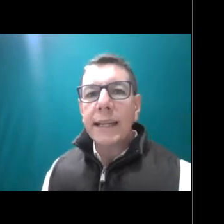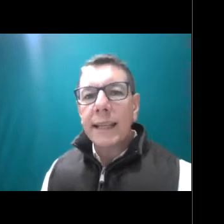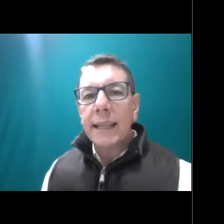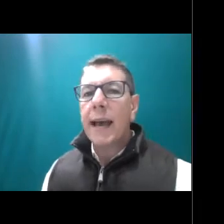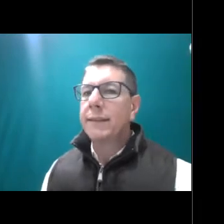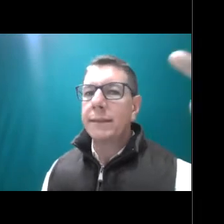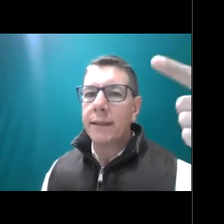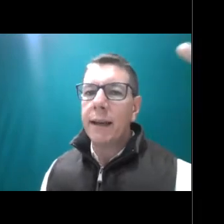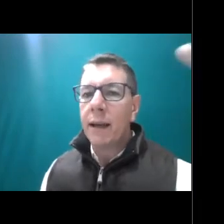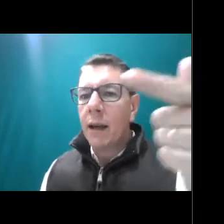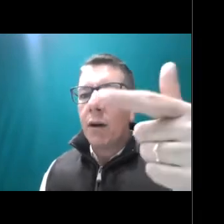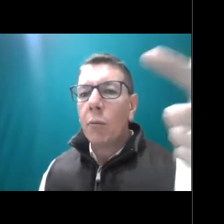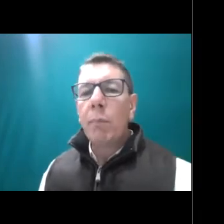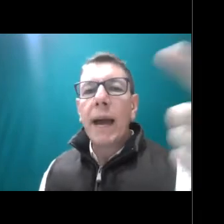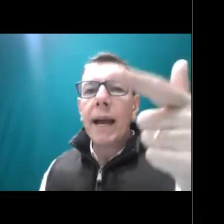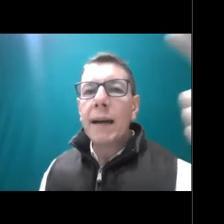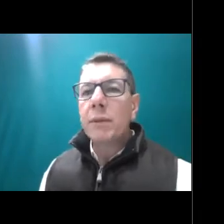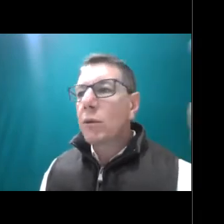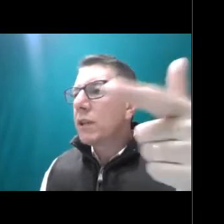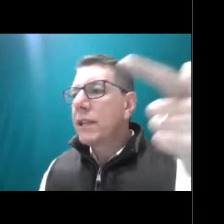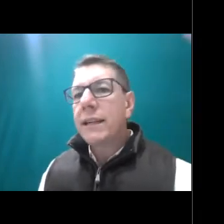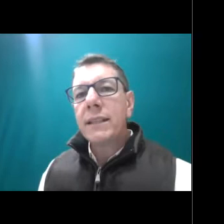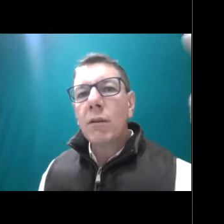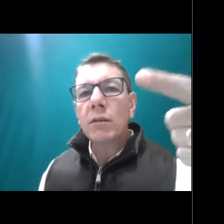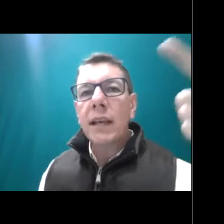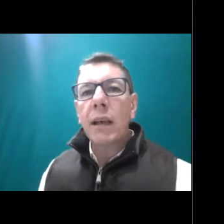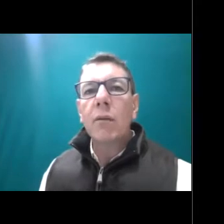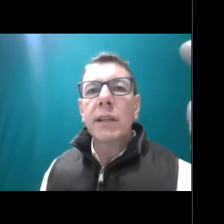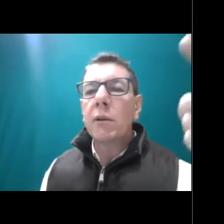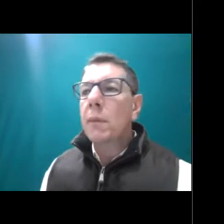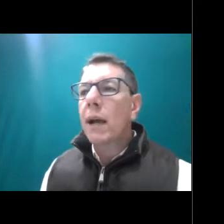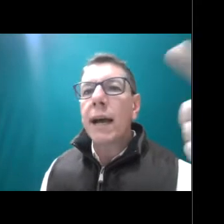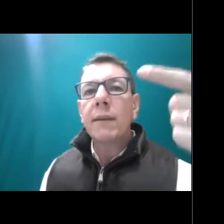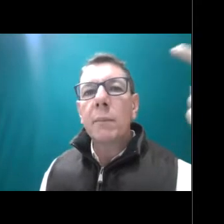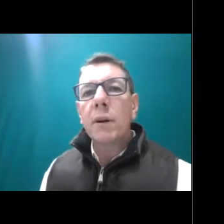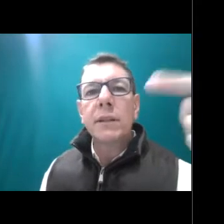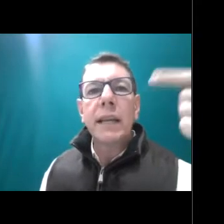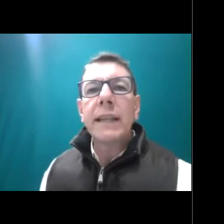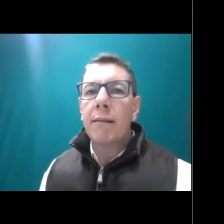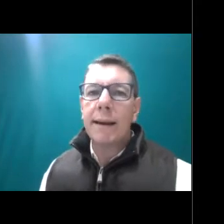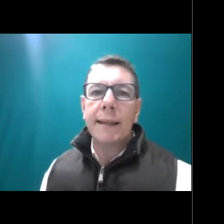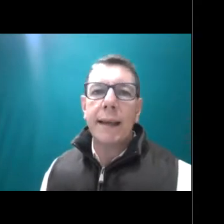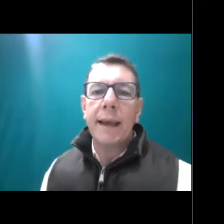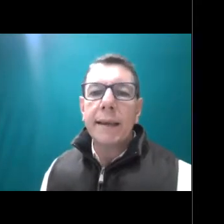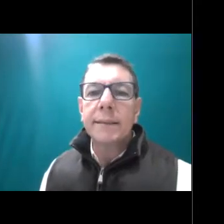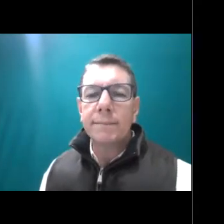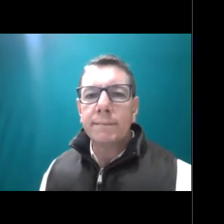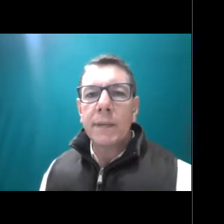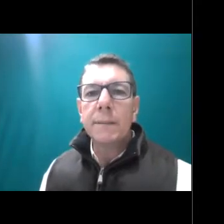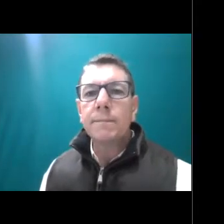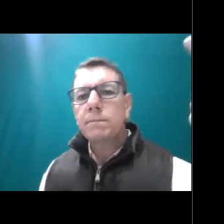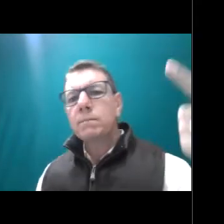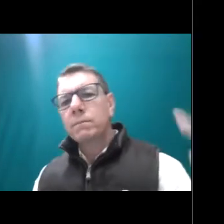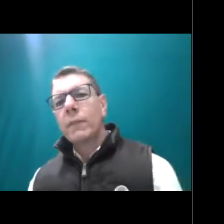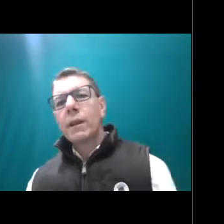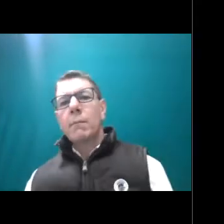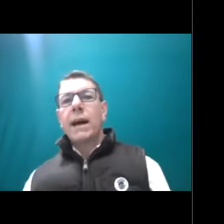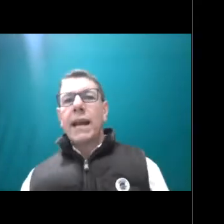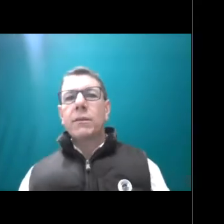custa R$30, né? Um pH-metro hoje aí a gente consegue encontrar no mercado aí por R$30, R$40,